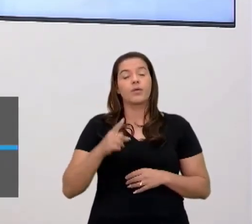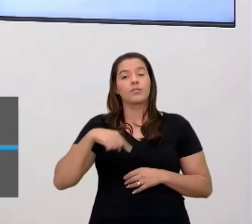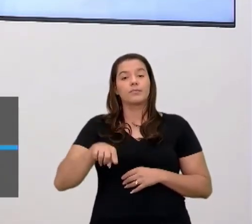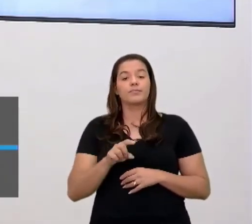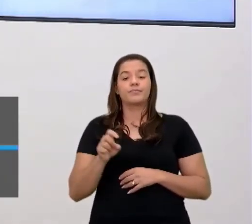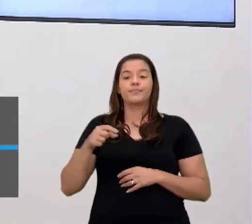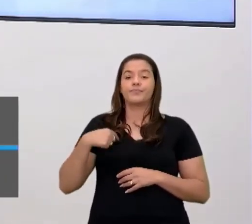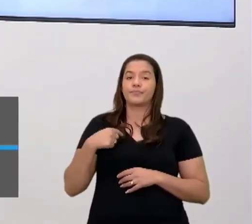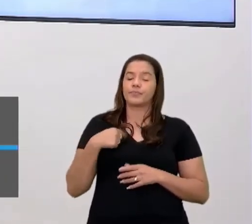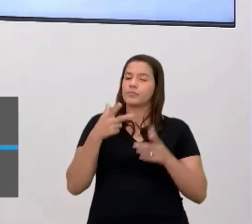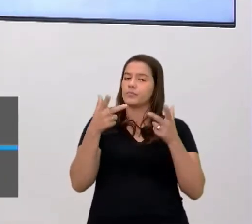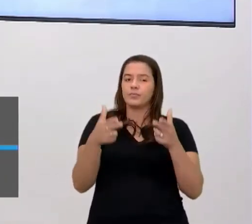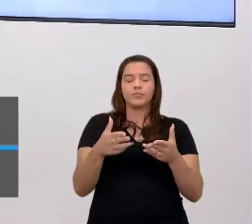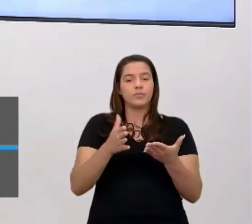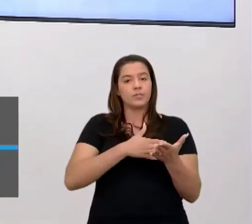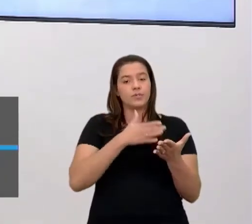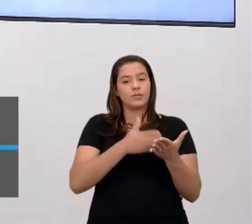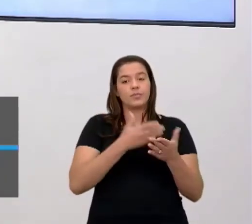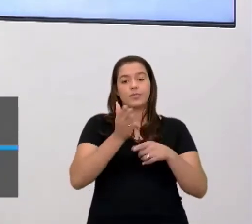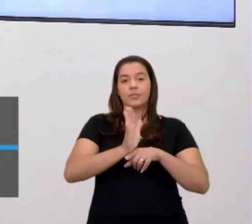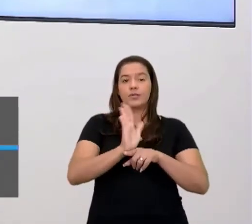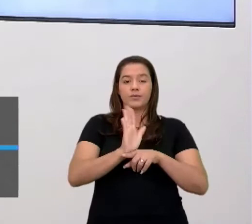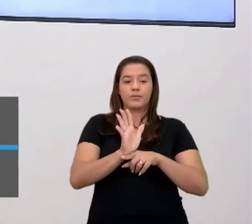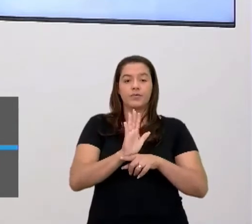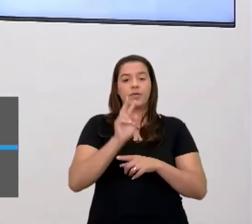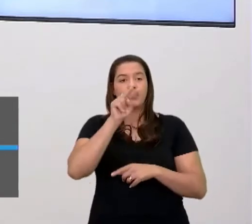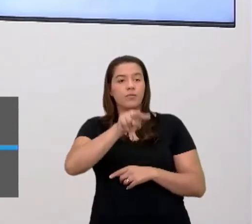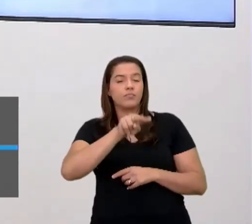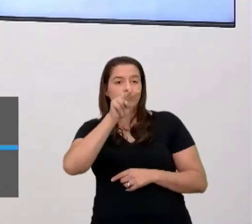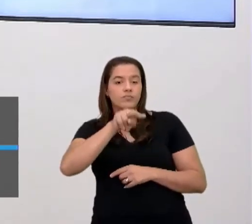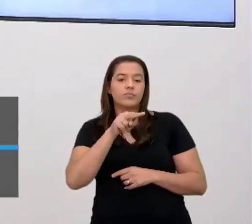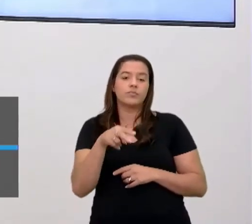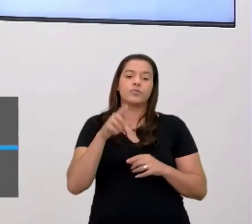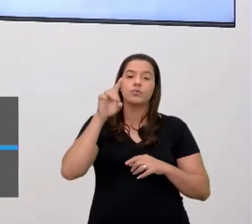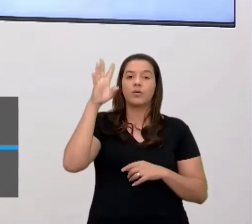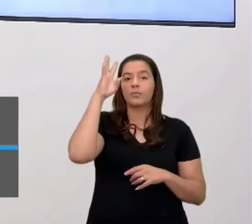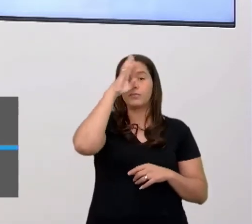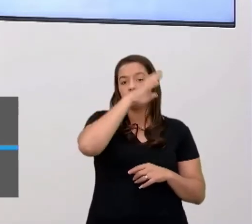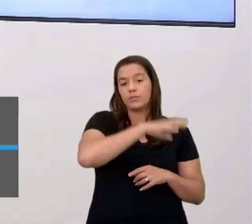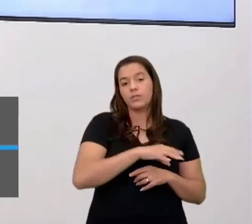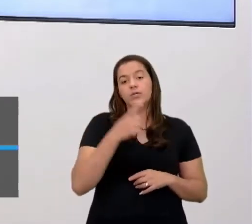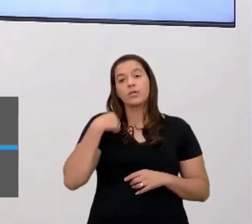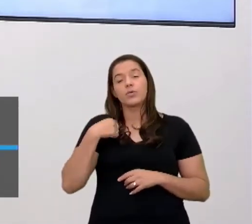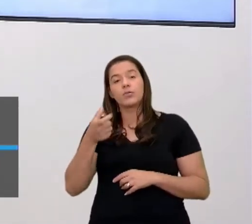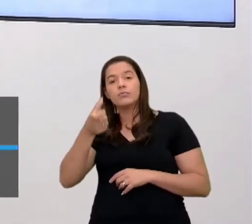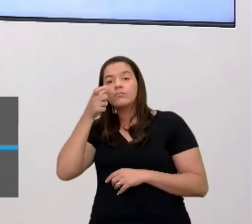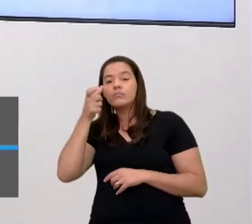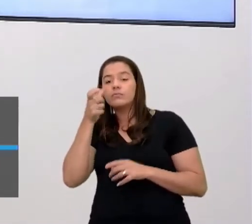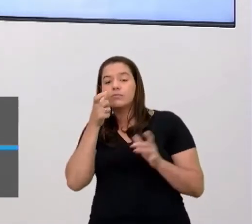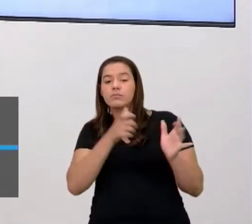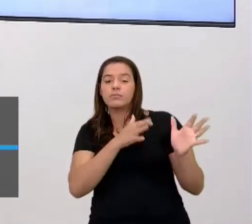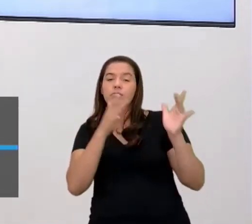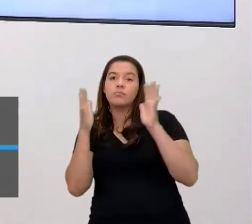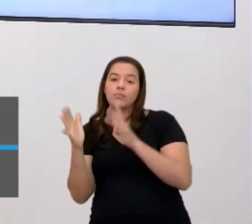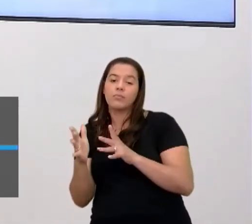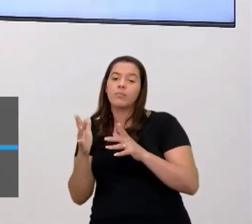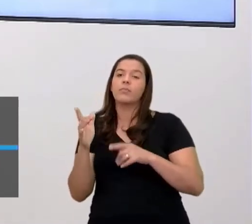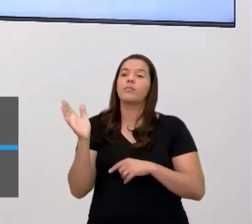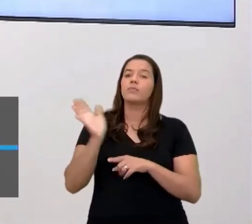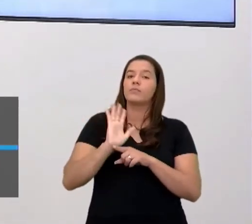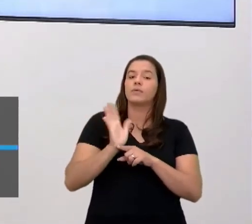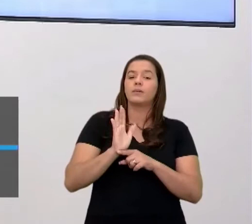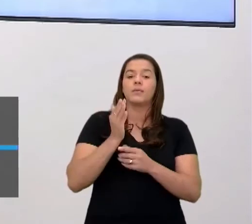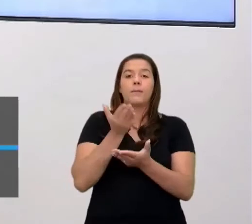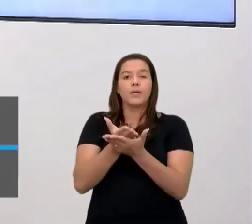quando eu assisto um filme somente para passar um tempo, para me distrair, e quando eu assisto a um filme, pode ser o mesmo filme,